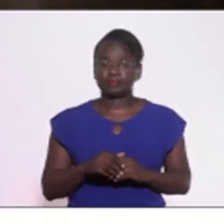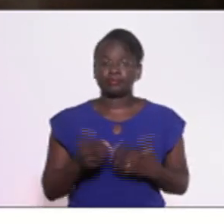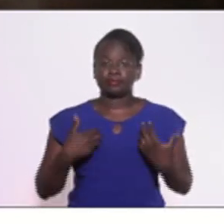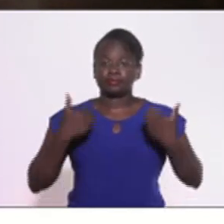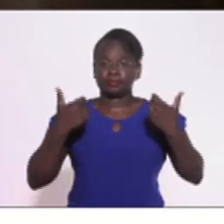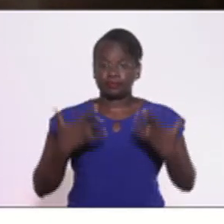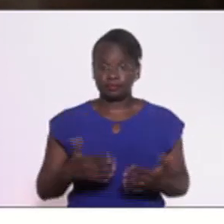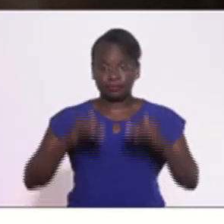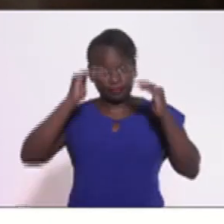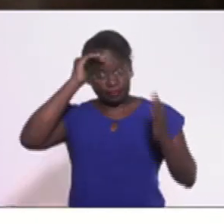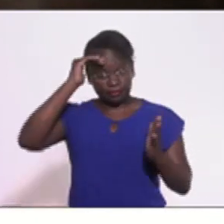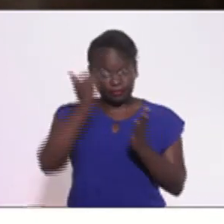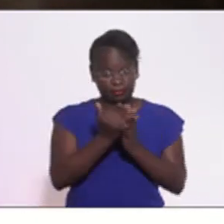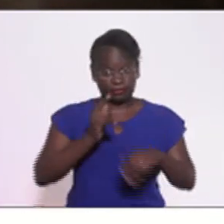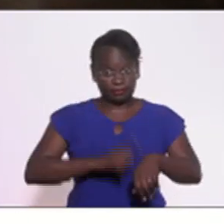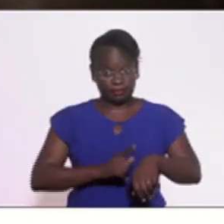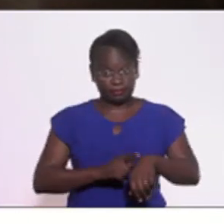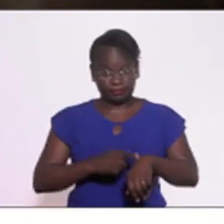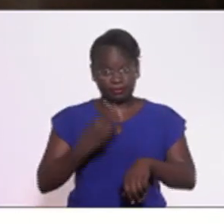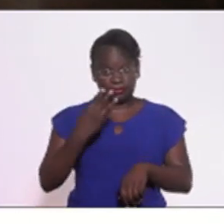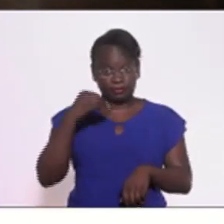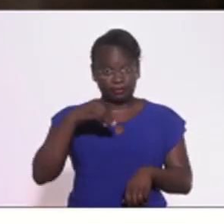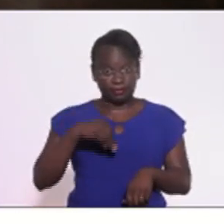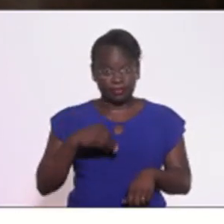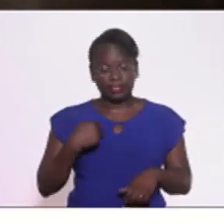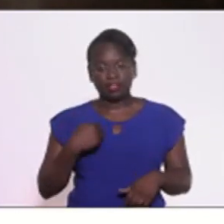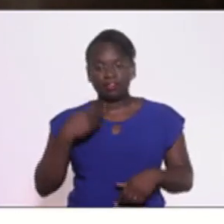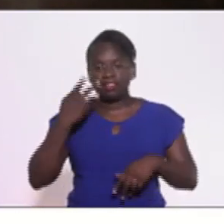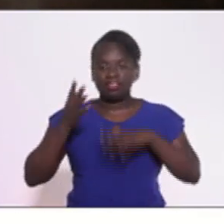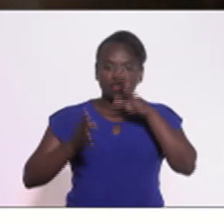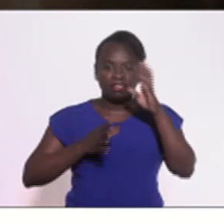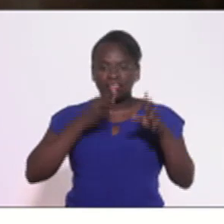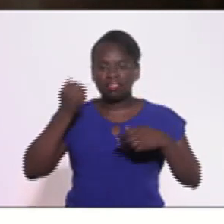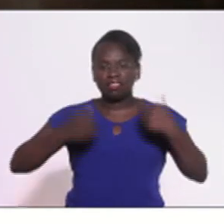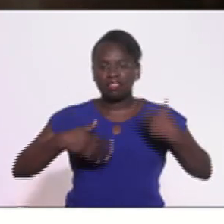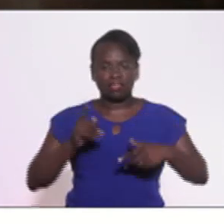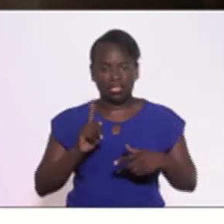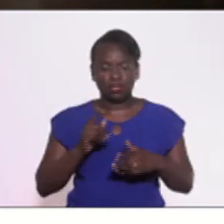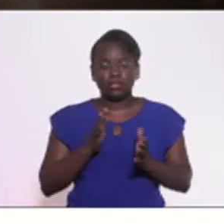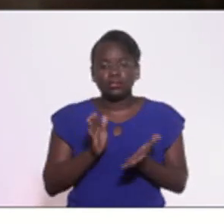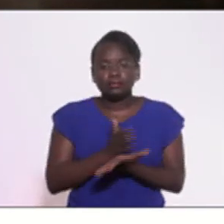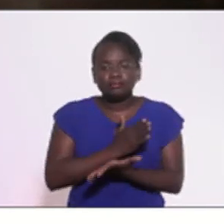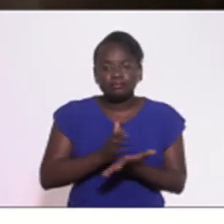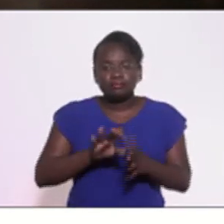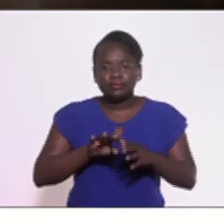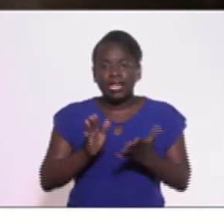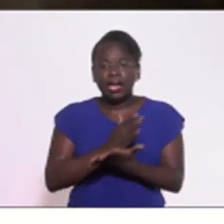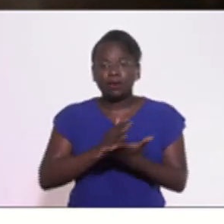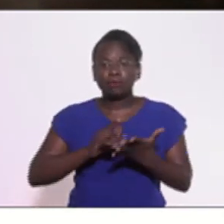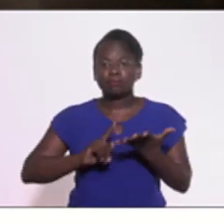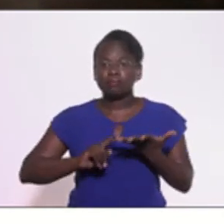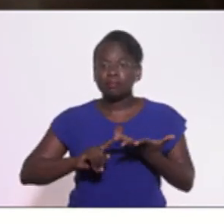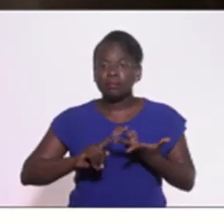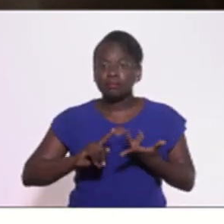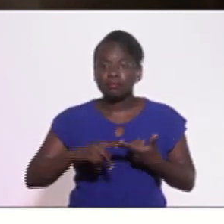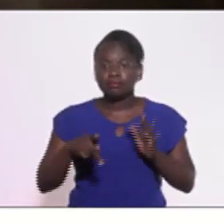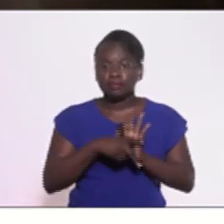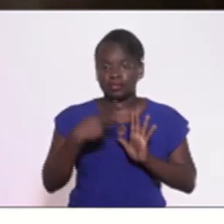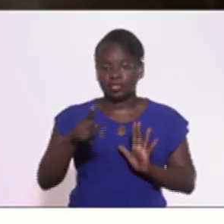quis respeitar os 3 minutos e não divagar, eu quis separar algumas características do